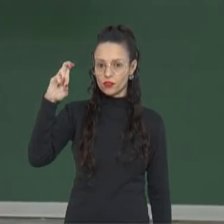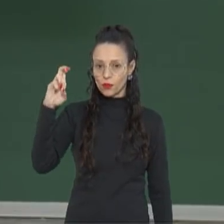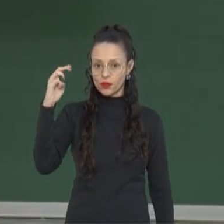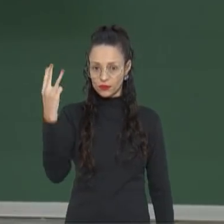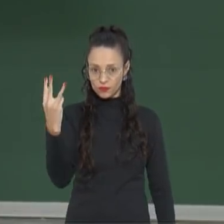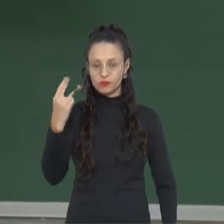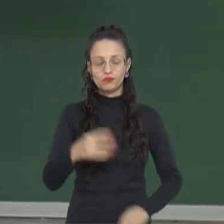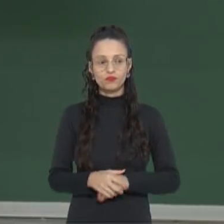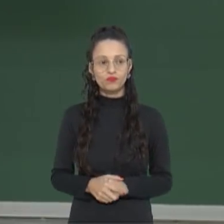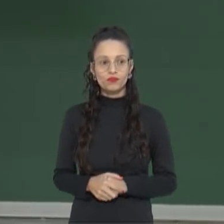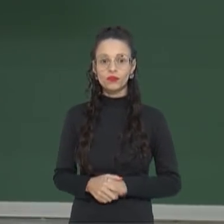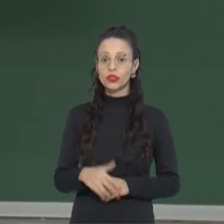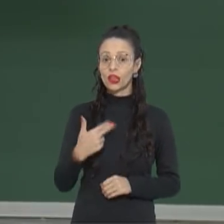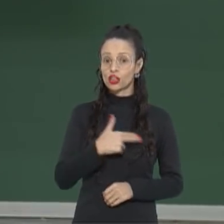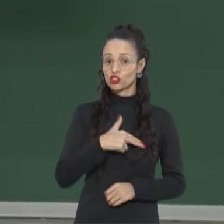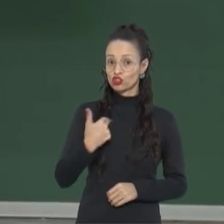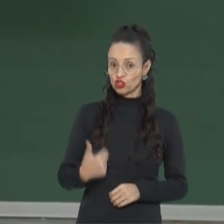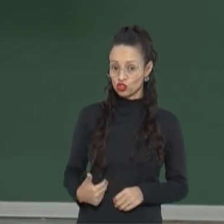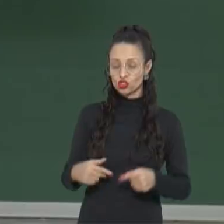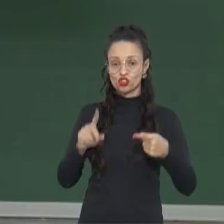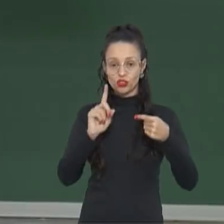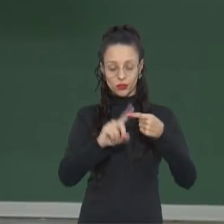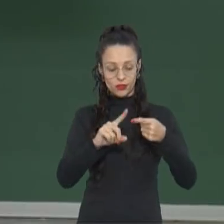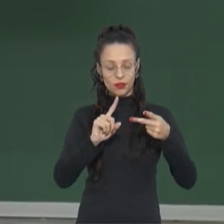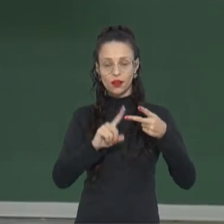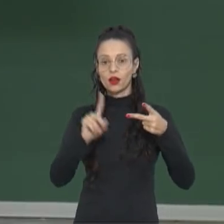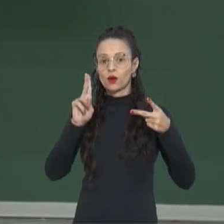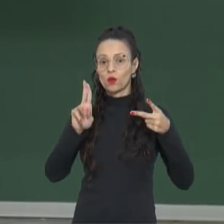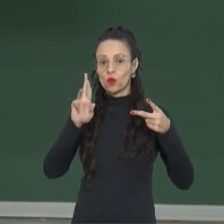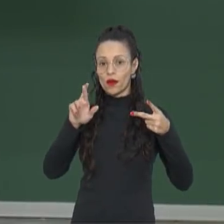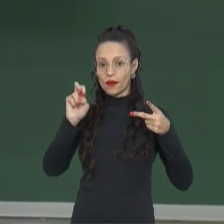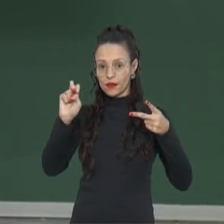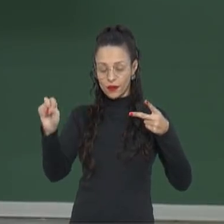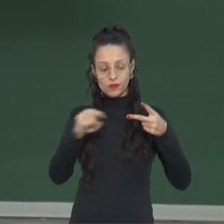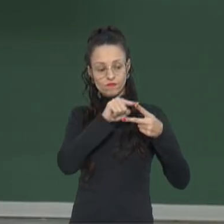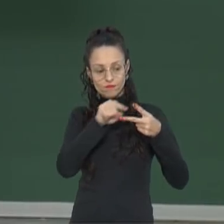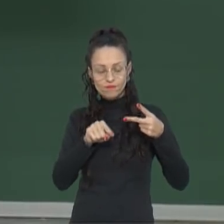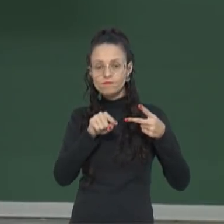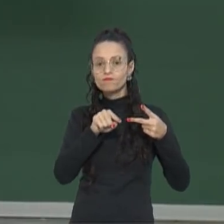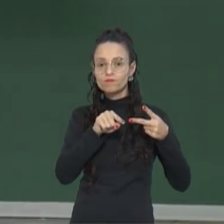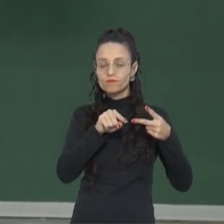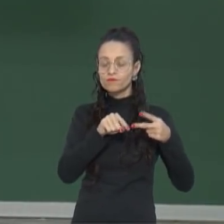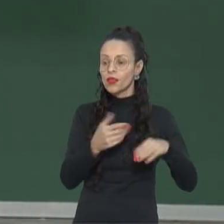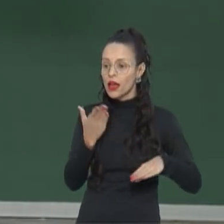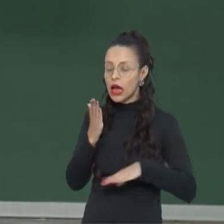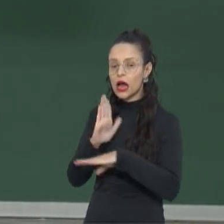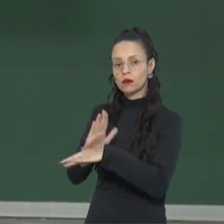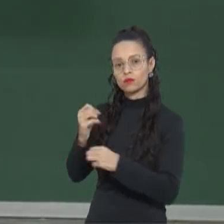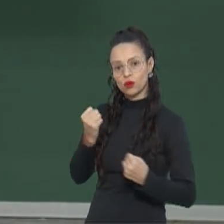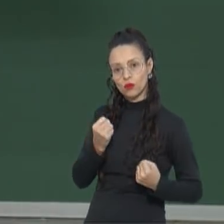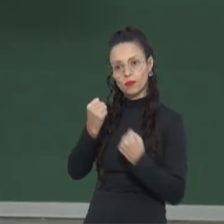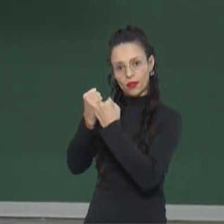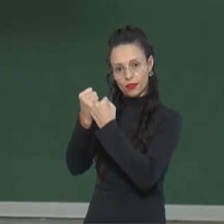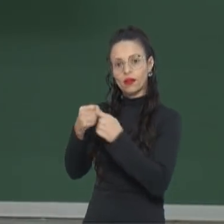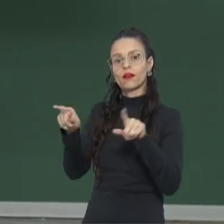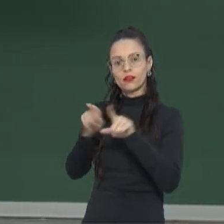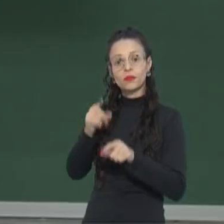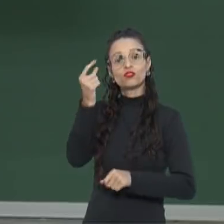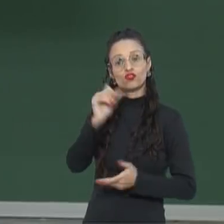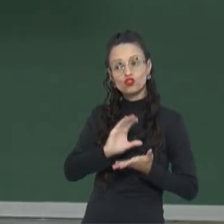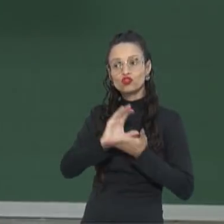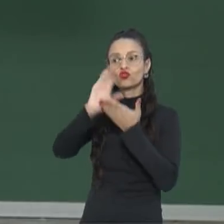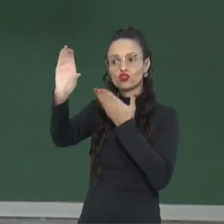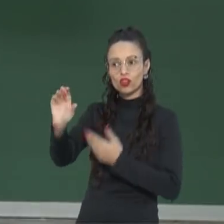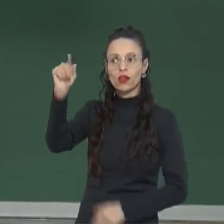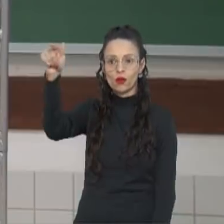1953. China e União Soviética enviaram apoio militar e apoio financeiro para a Coreia do Norte. Resultado